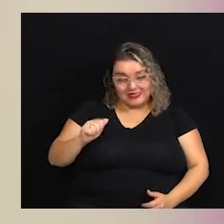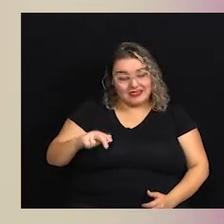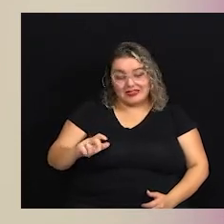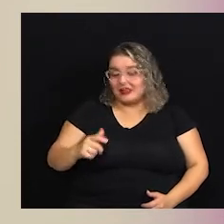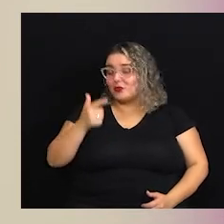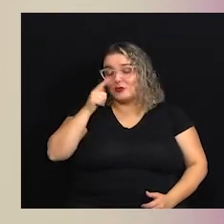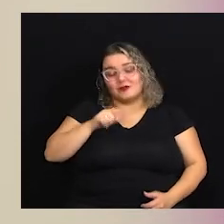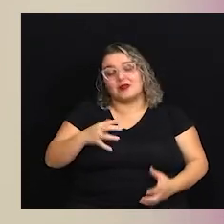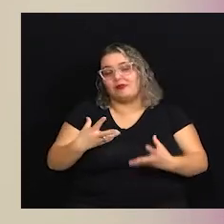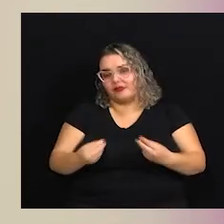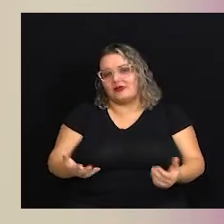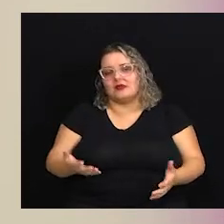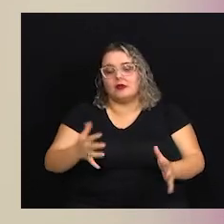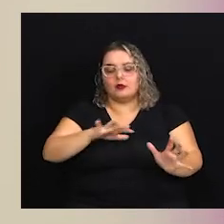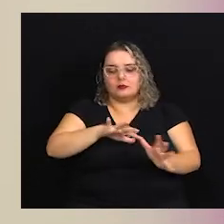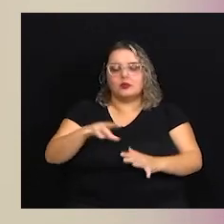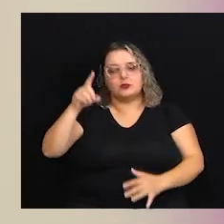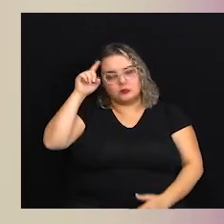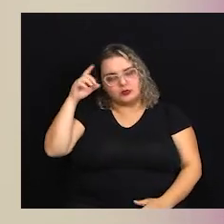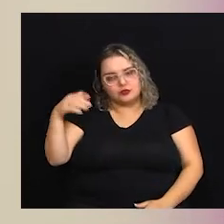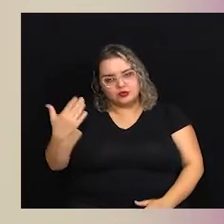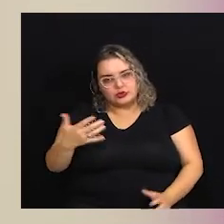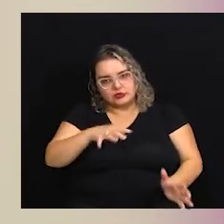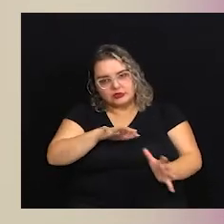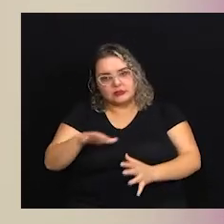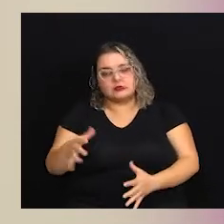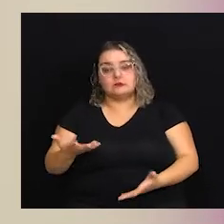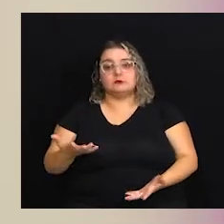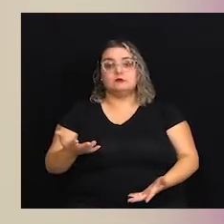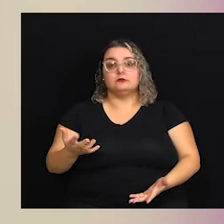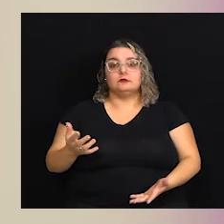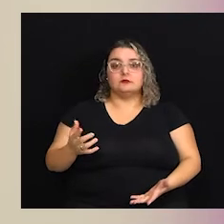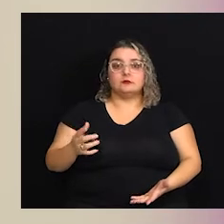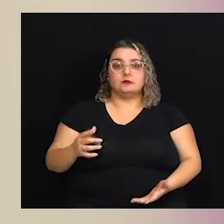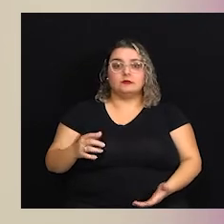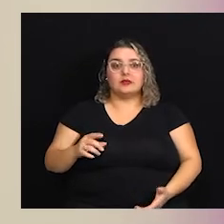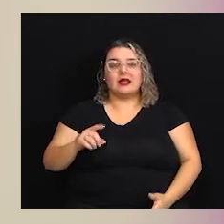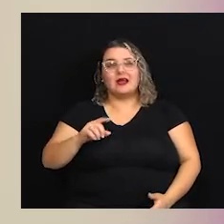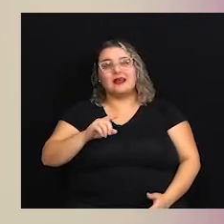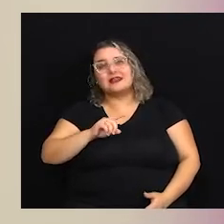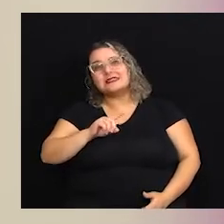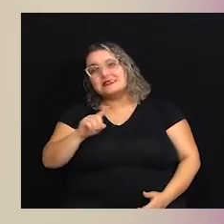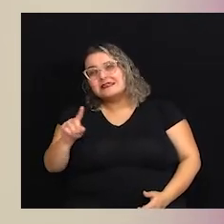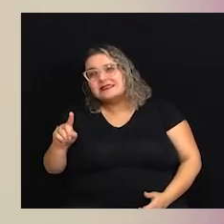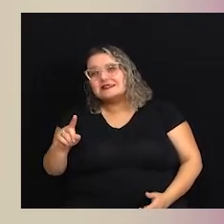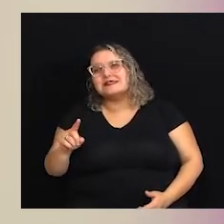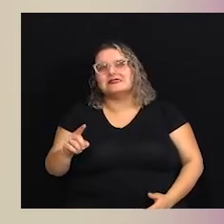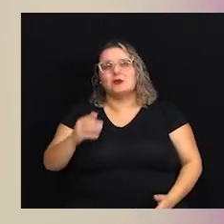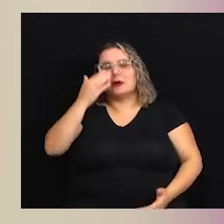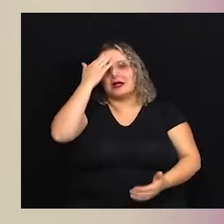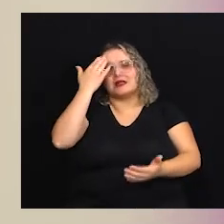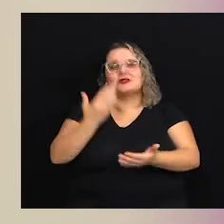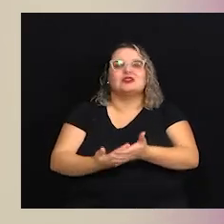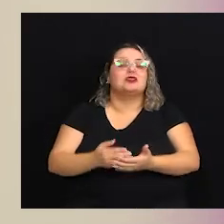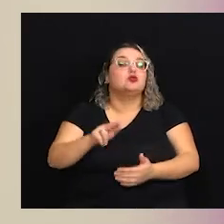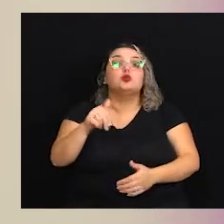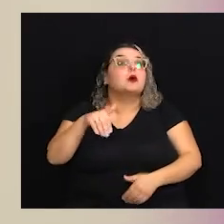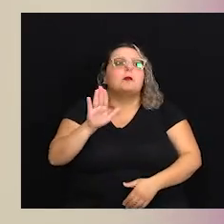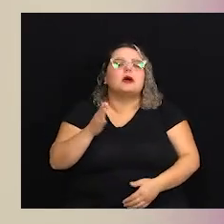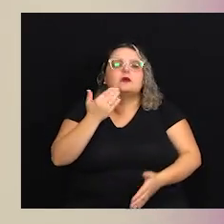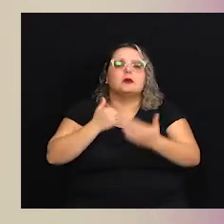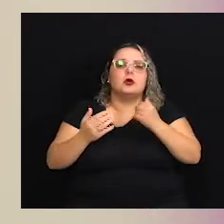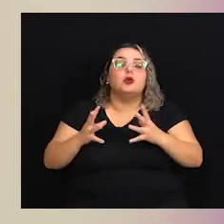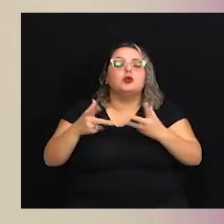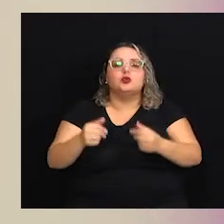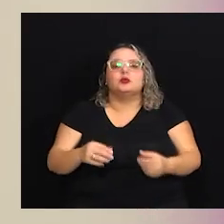tem alguns carboidratos que eu recomendo para tirar do dia a dia. Por que eu falo dia a dia? Para ela não acreditar que nunca mais vai comer aquilo, eu tiro do dia a dia. Por